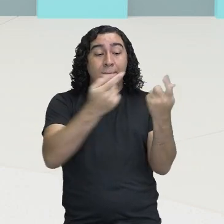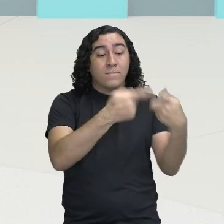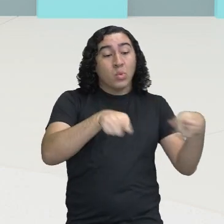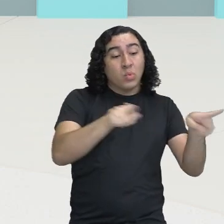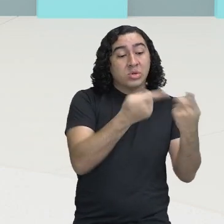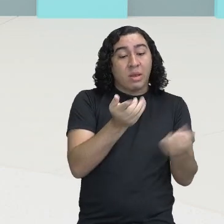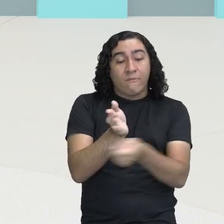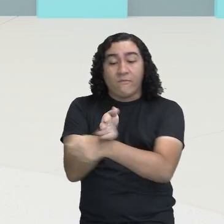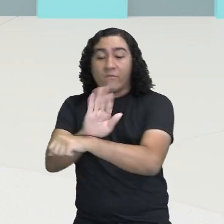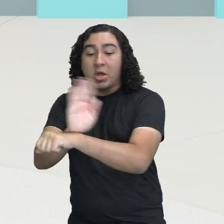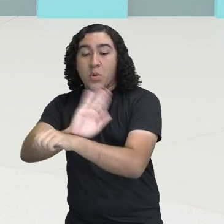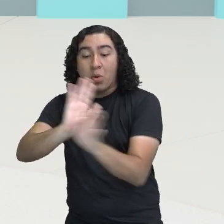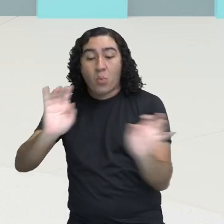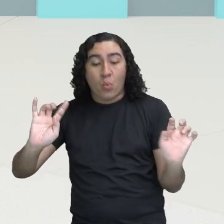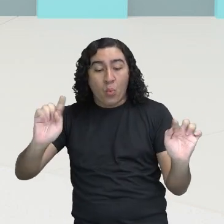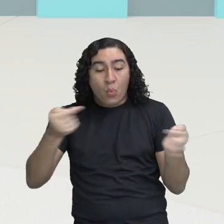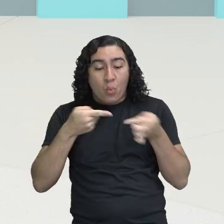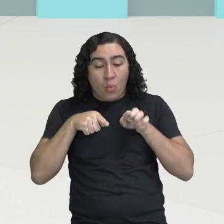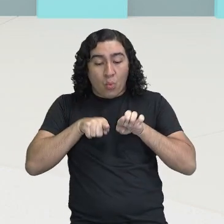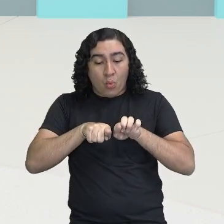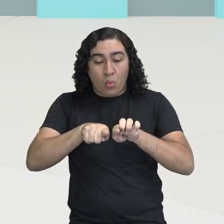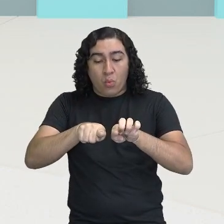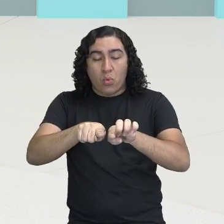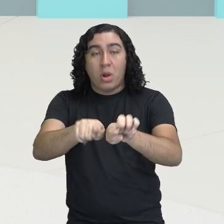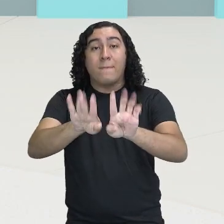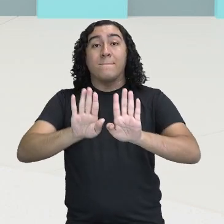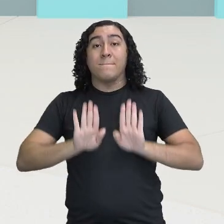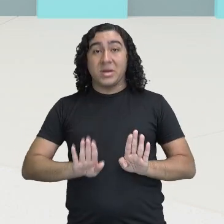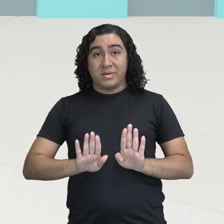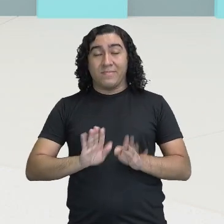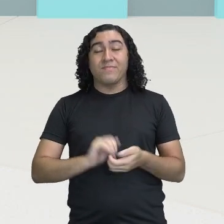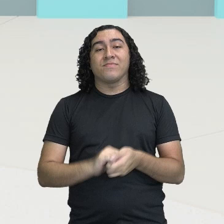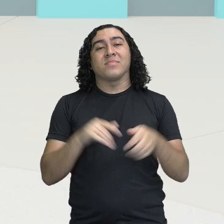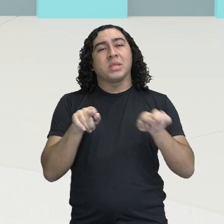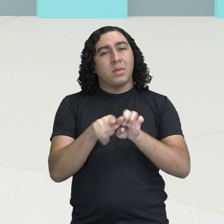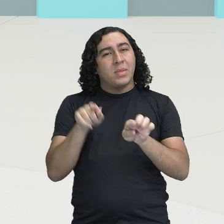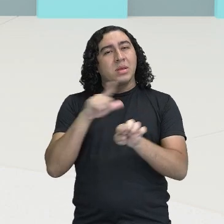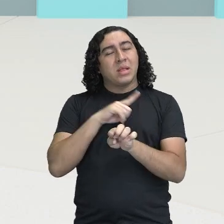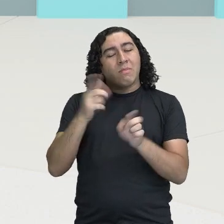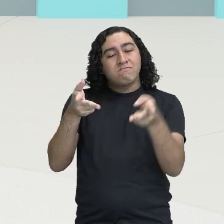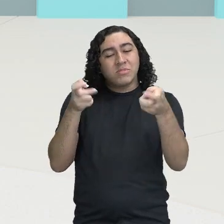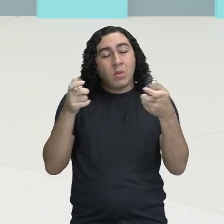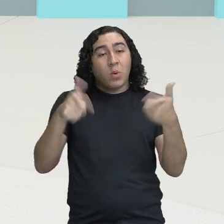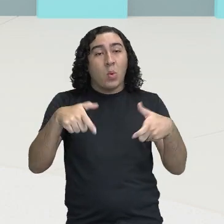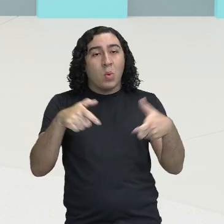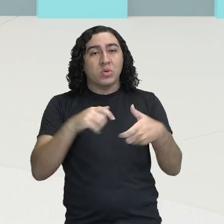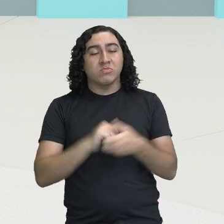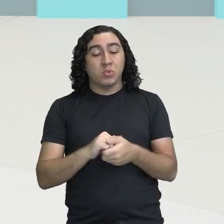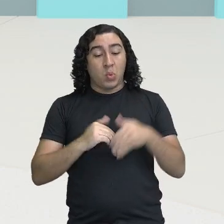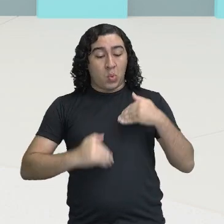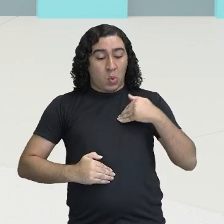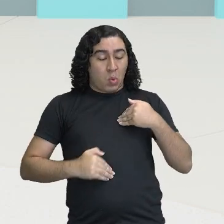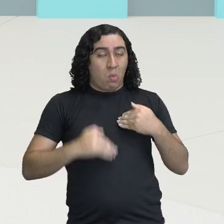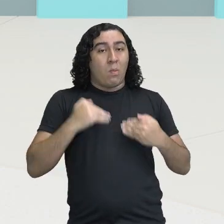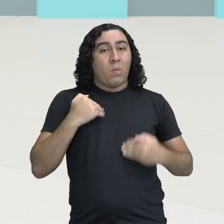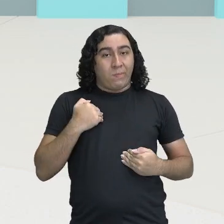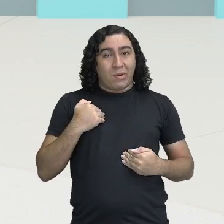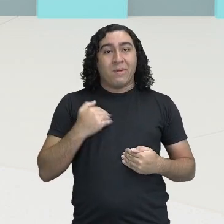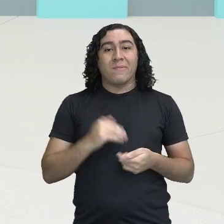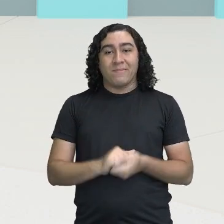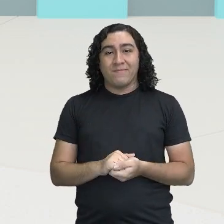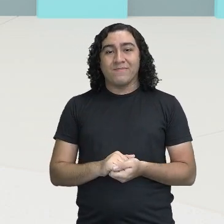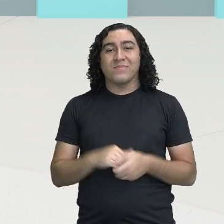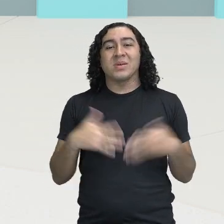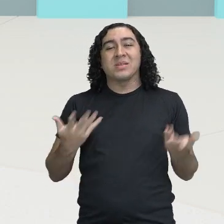conversa. Mas, além disso, também percebemos esse desenvolvimento corporal. Então,